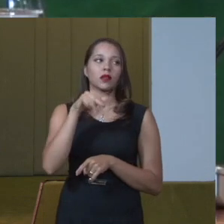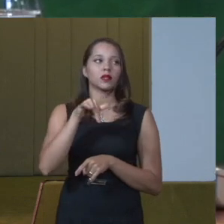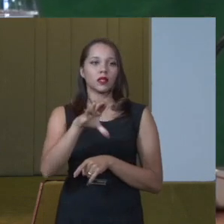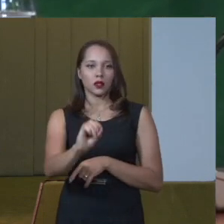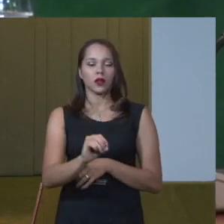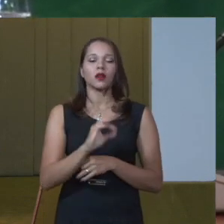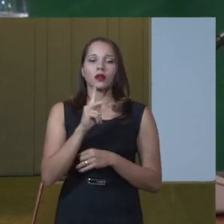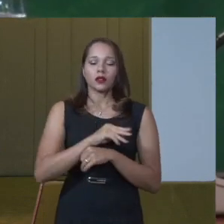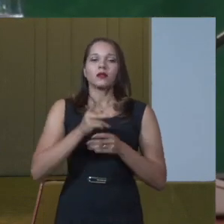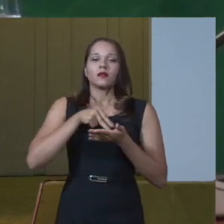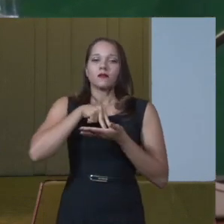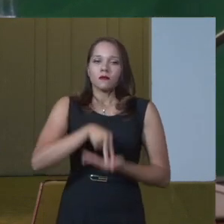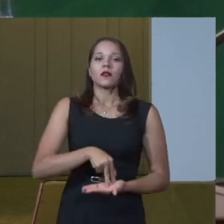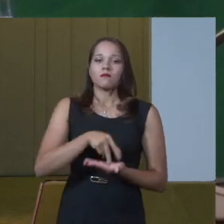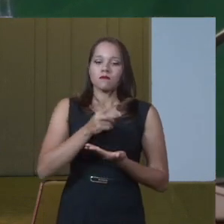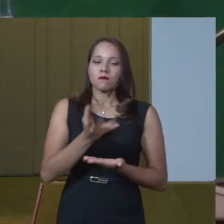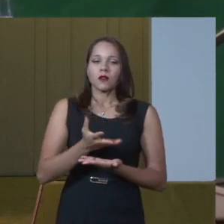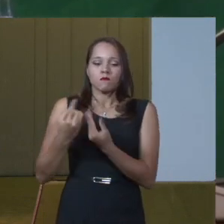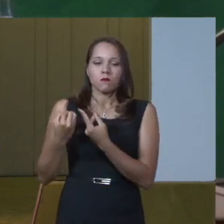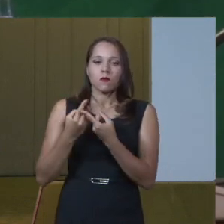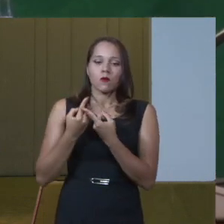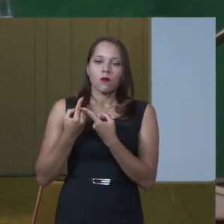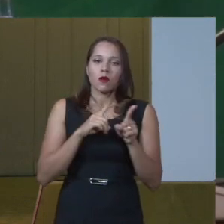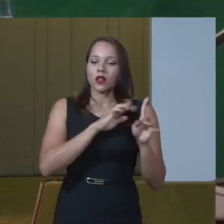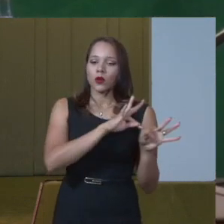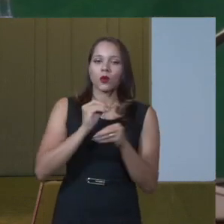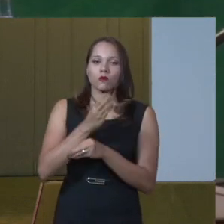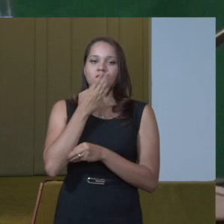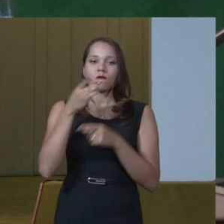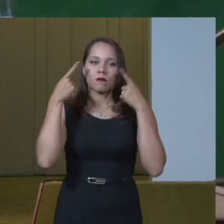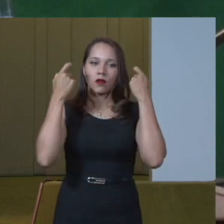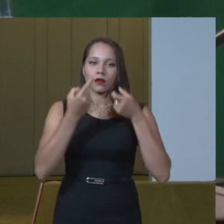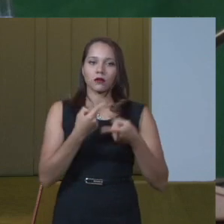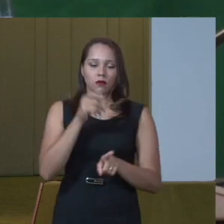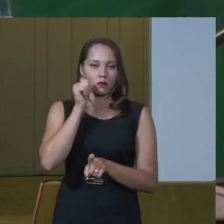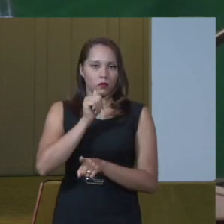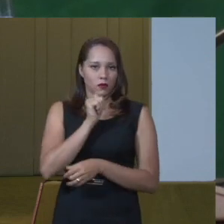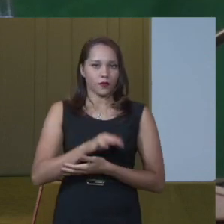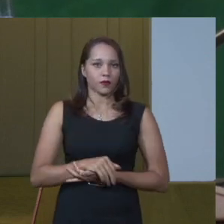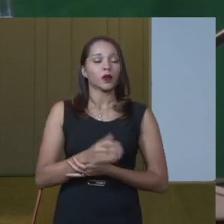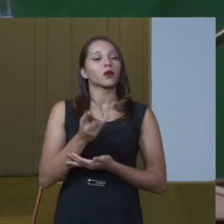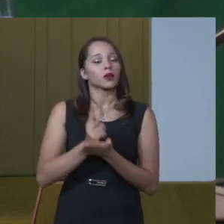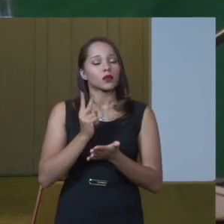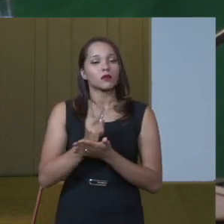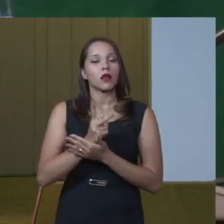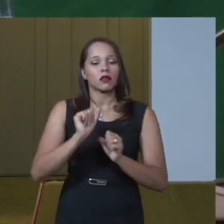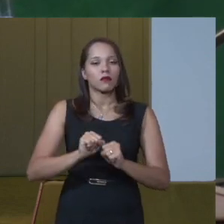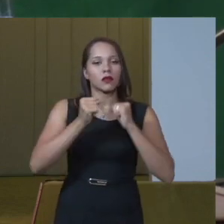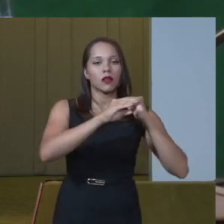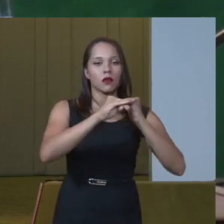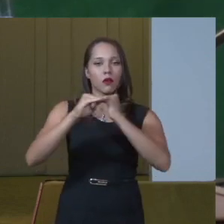Seguiremos firmes na defesa dos direitos no combate a todas as formas de violência contra a mulher. Continuaremos defendendo a igualdade